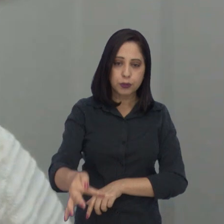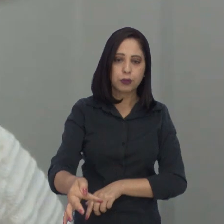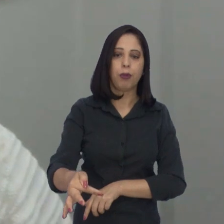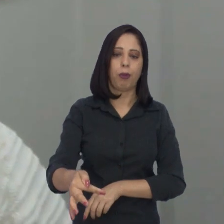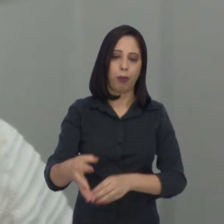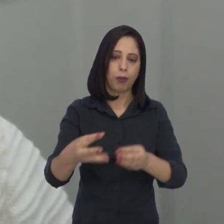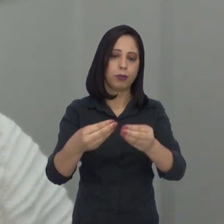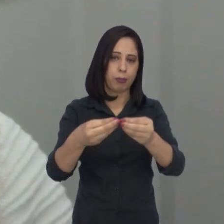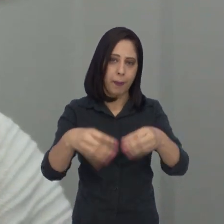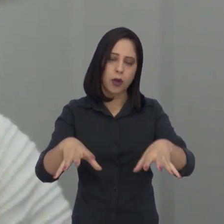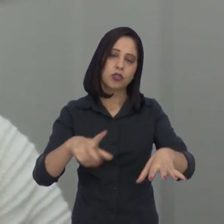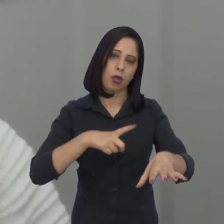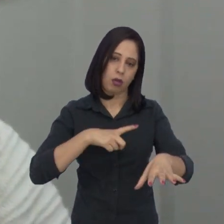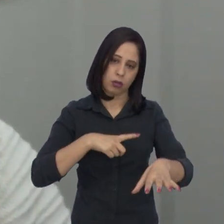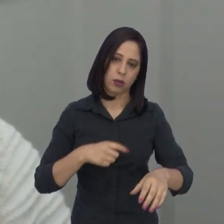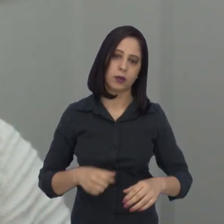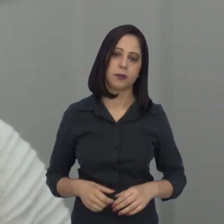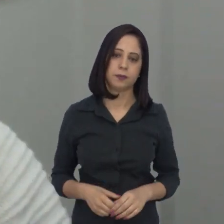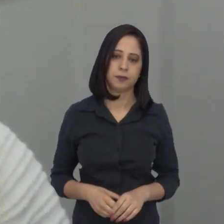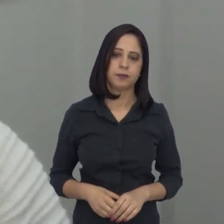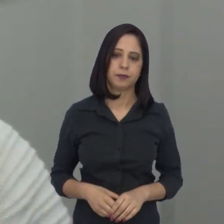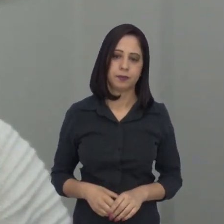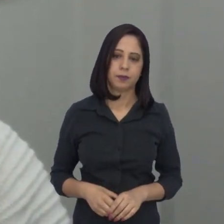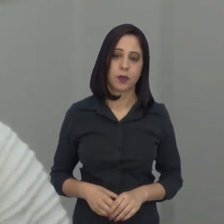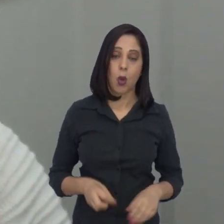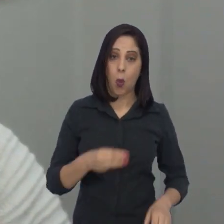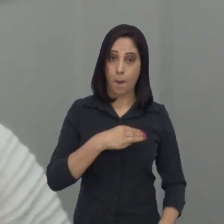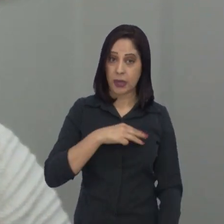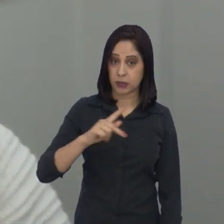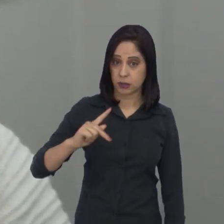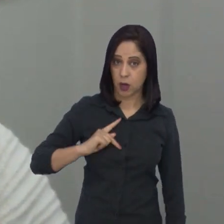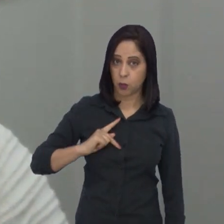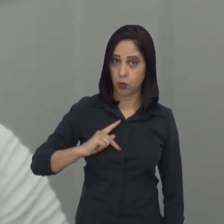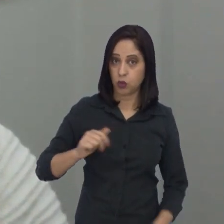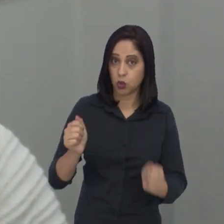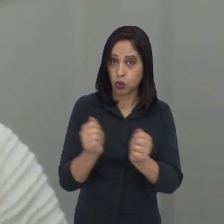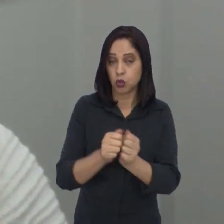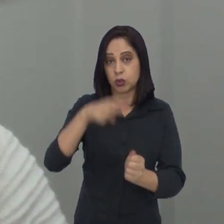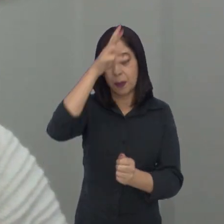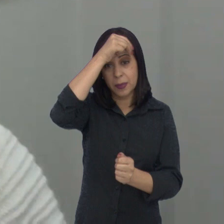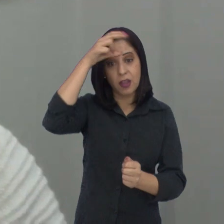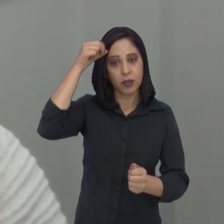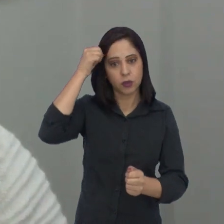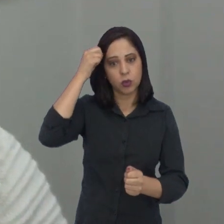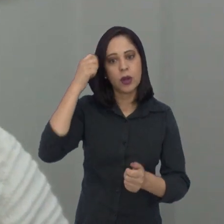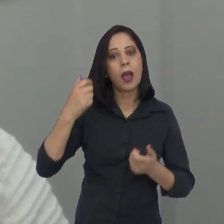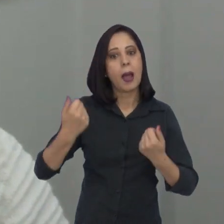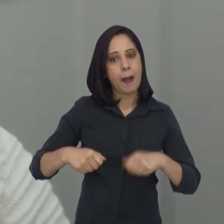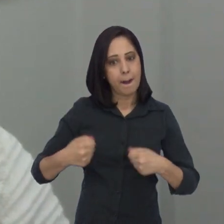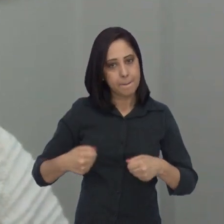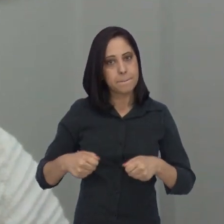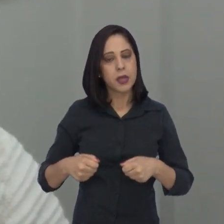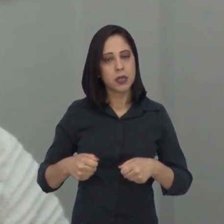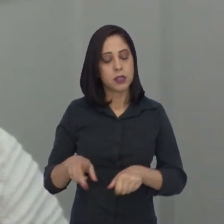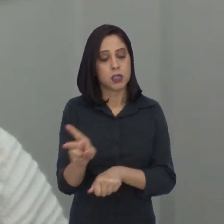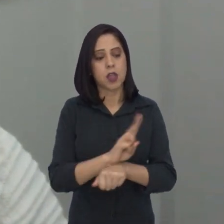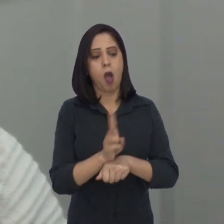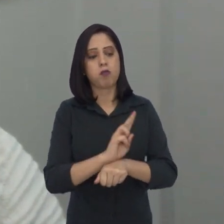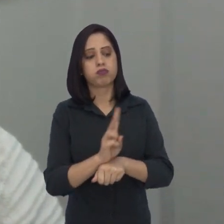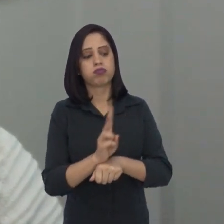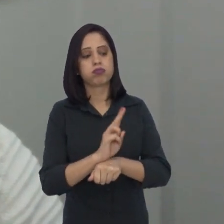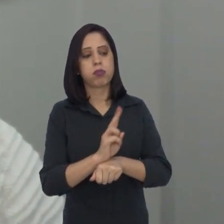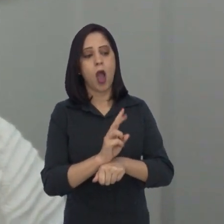E eu acredito que o Ministério Público e a Prefeitura precisa cientificar essas pessoas que fazem